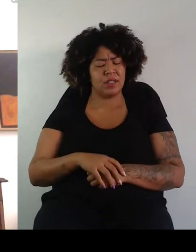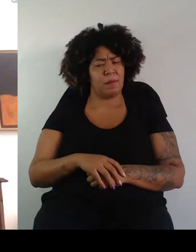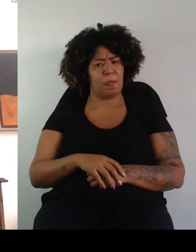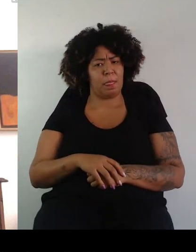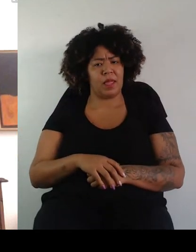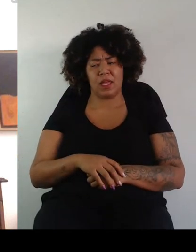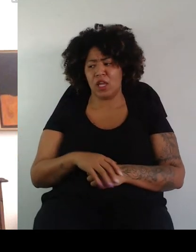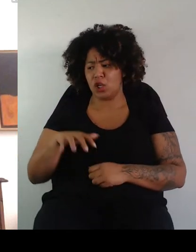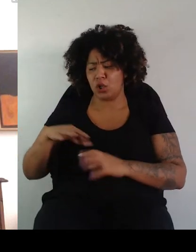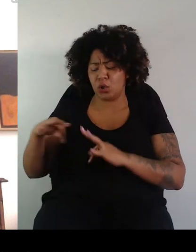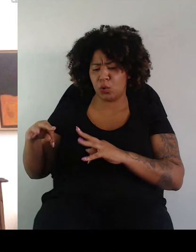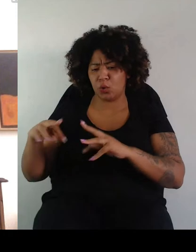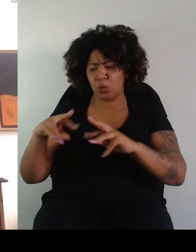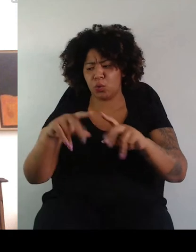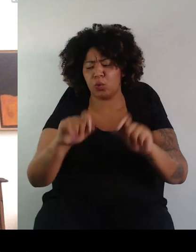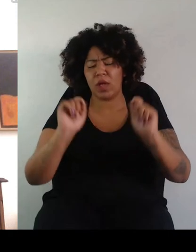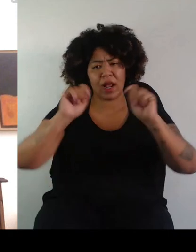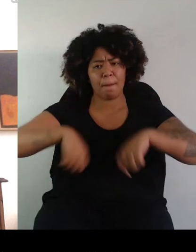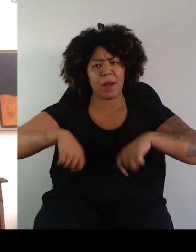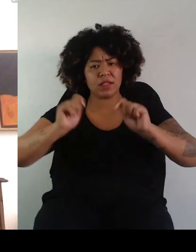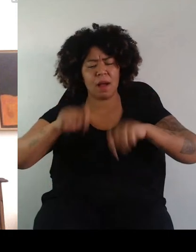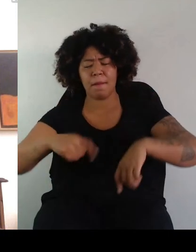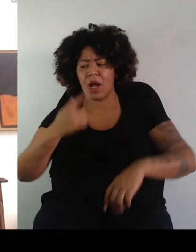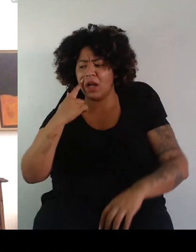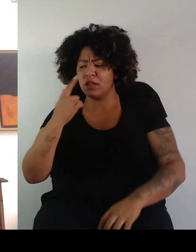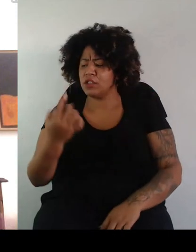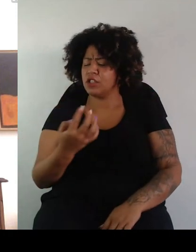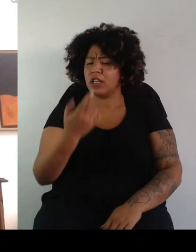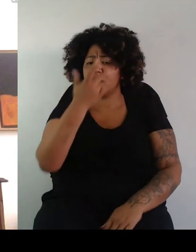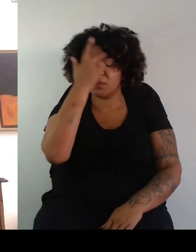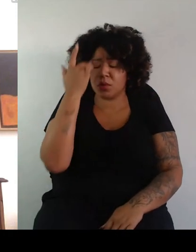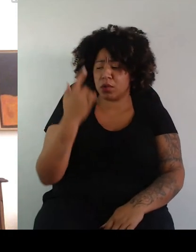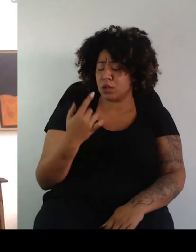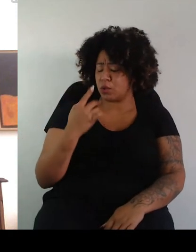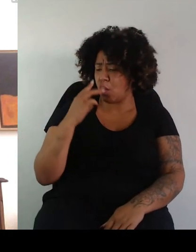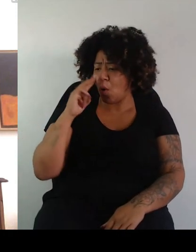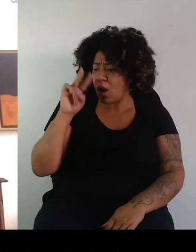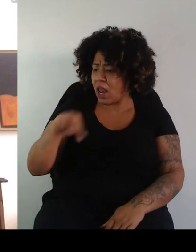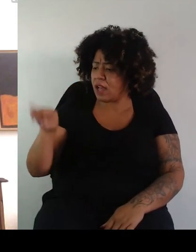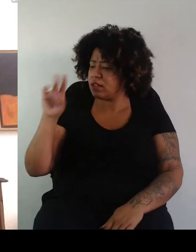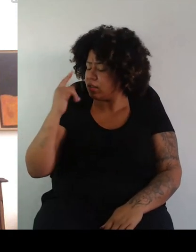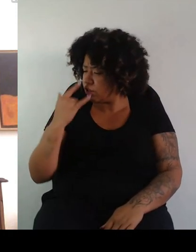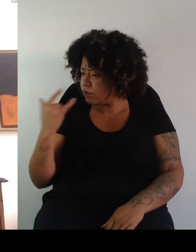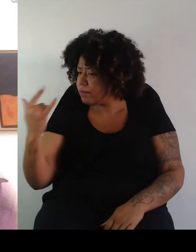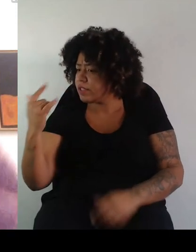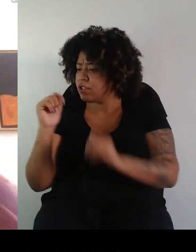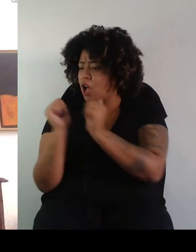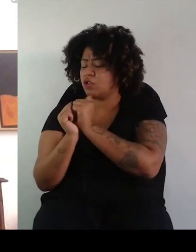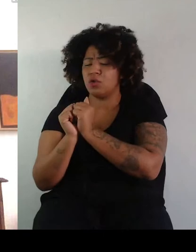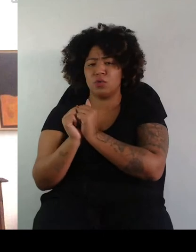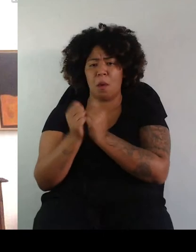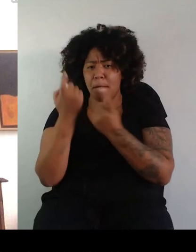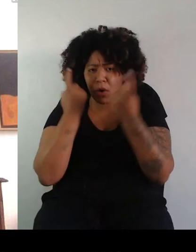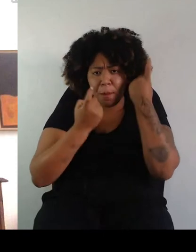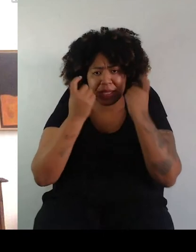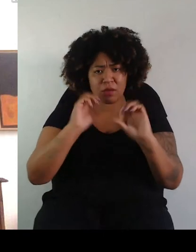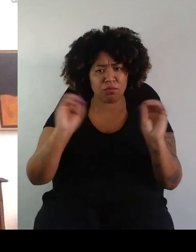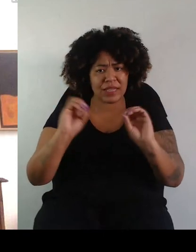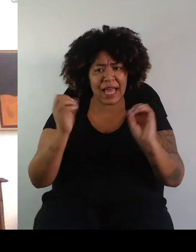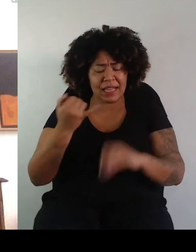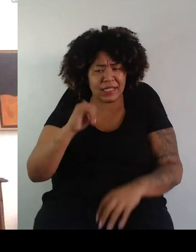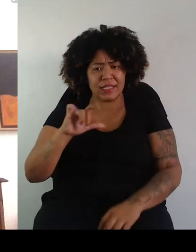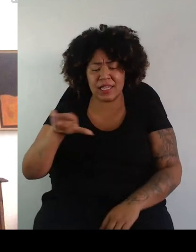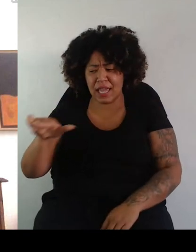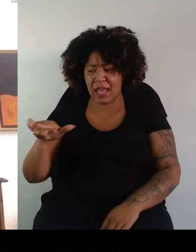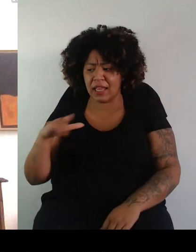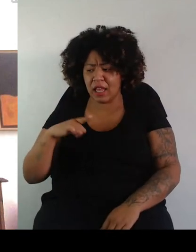o tornava uma pessoa fascinante eu não me preocupava tanto se ele estava ou não construindo